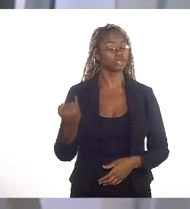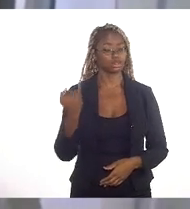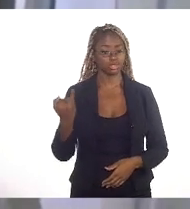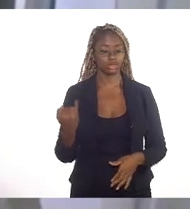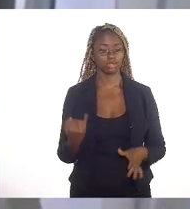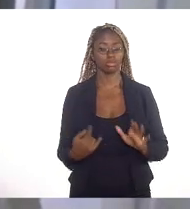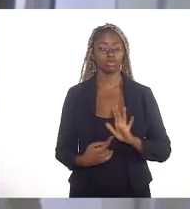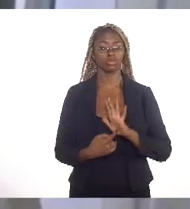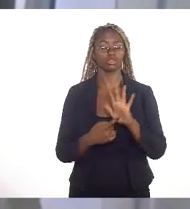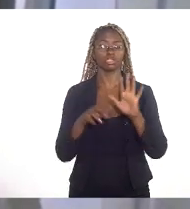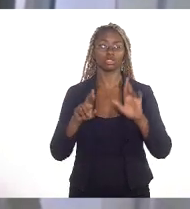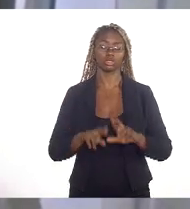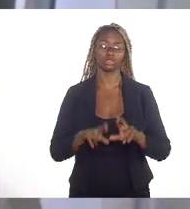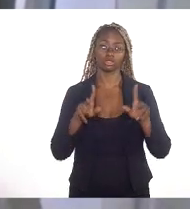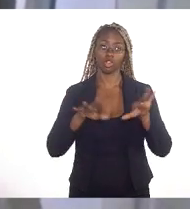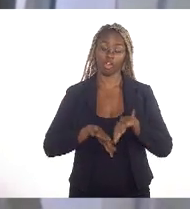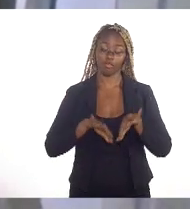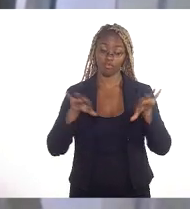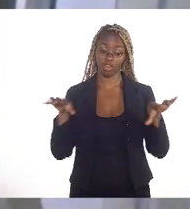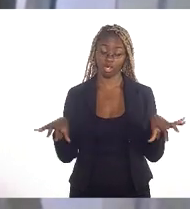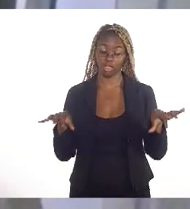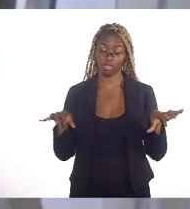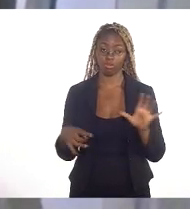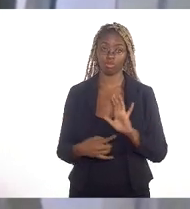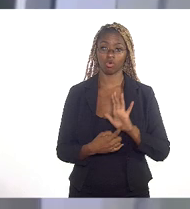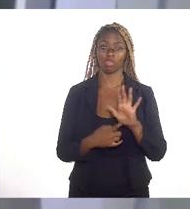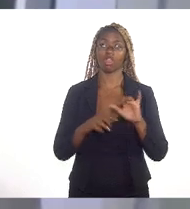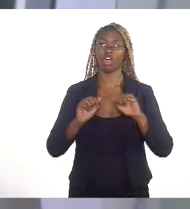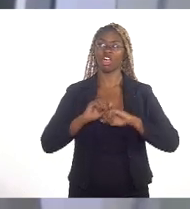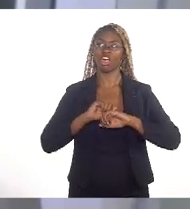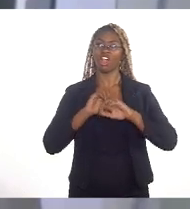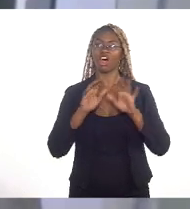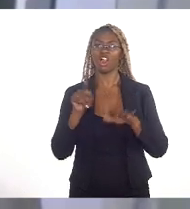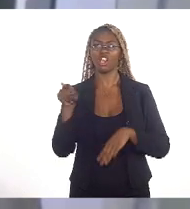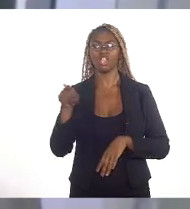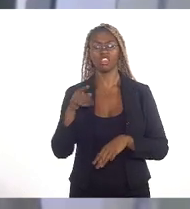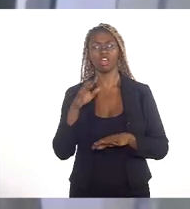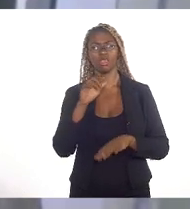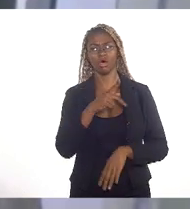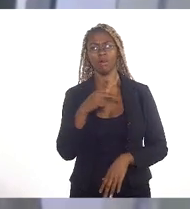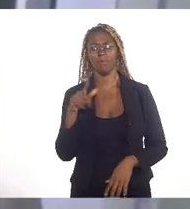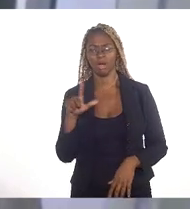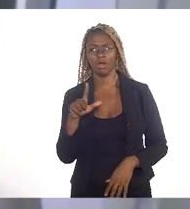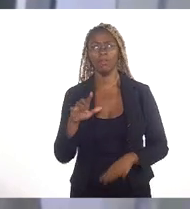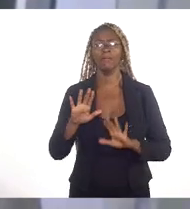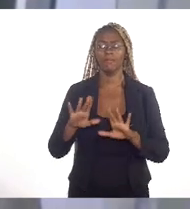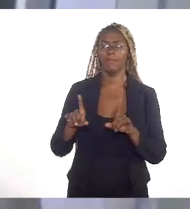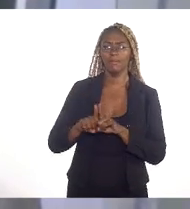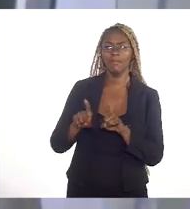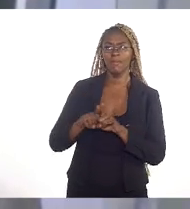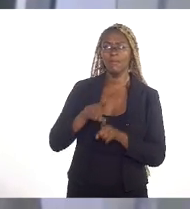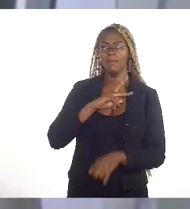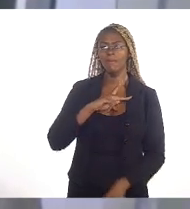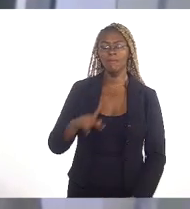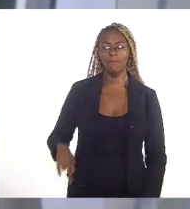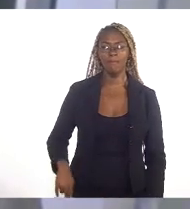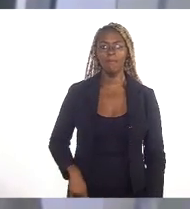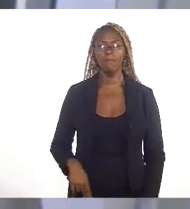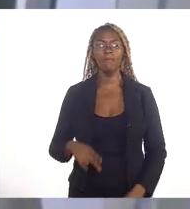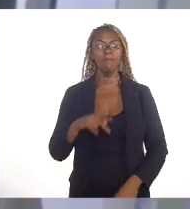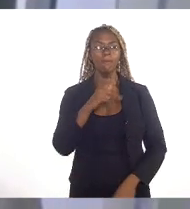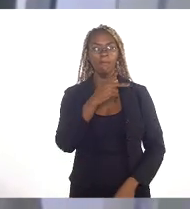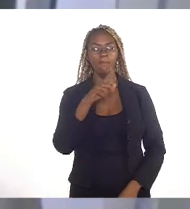essa diferença, demarcar a clareza com que o projeto se apresenta. Além disso, deputado André Siciliano, o projeto tem pelo menos